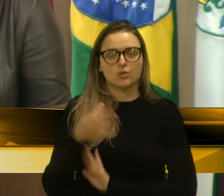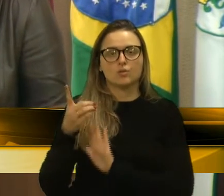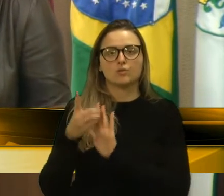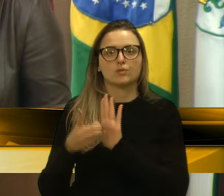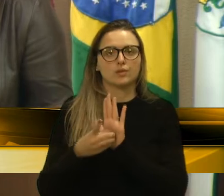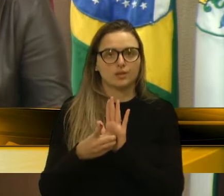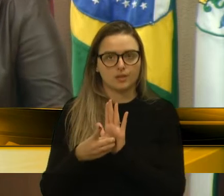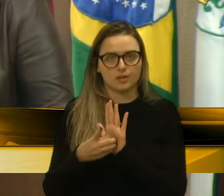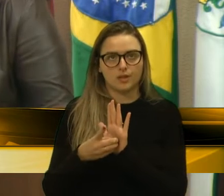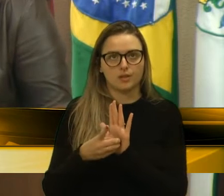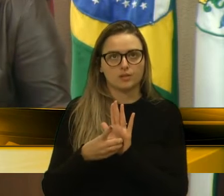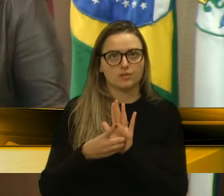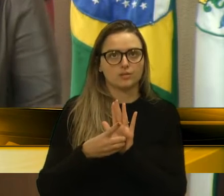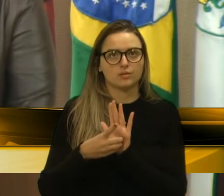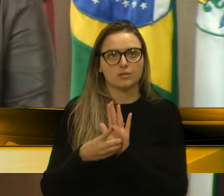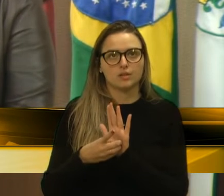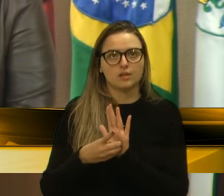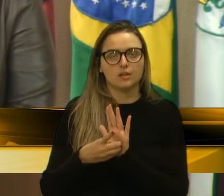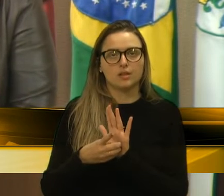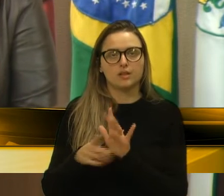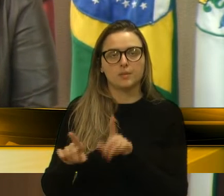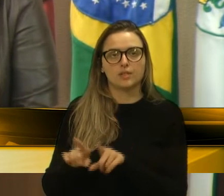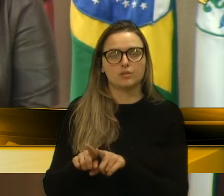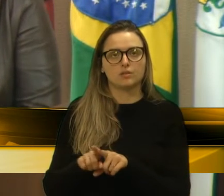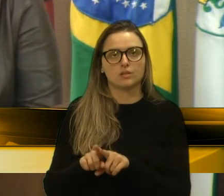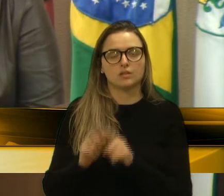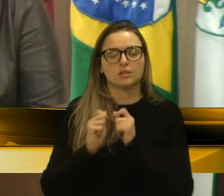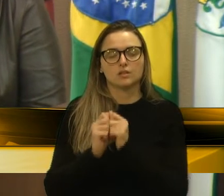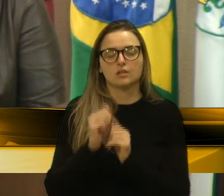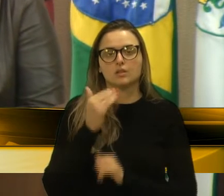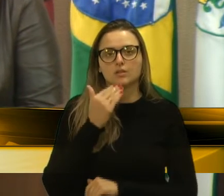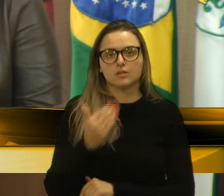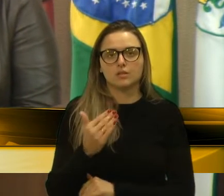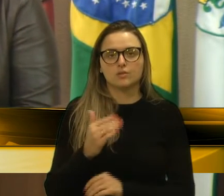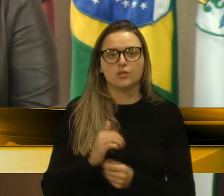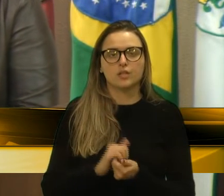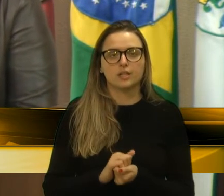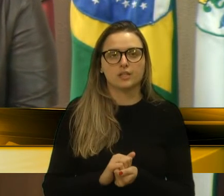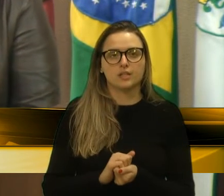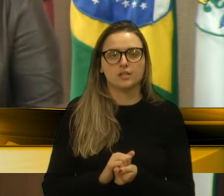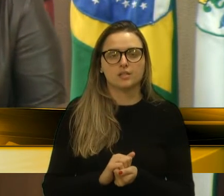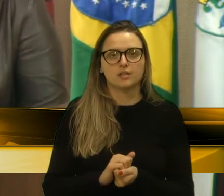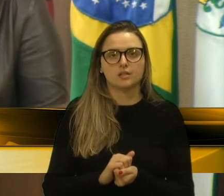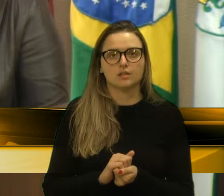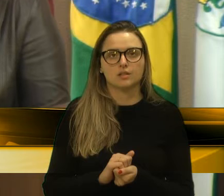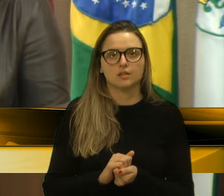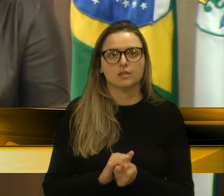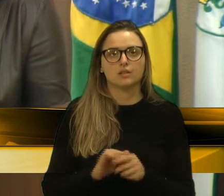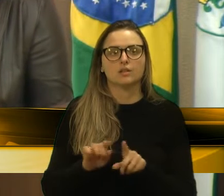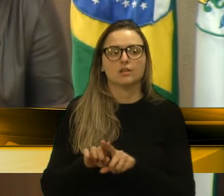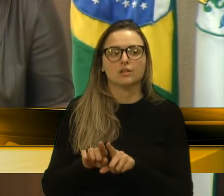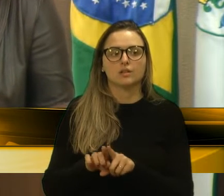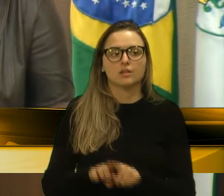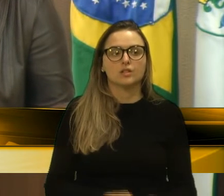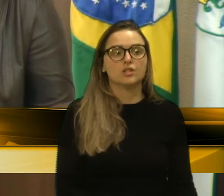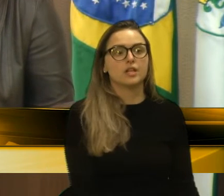decreto, a gente teve a solicitação por parte da